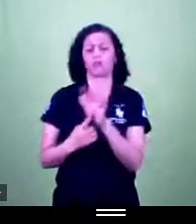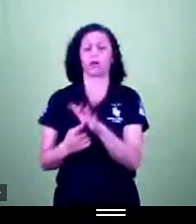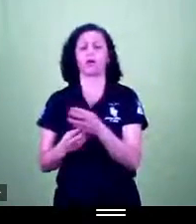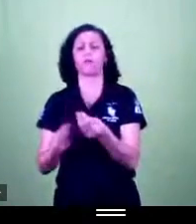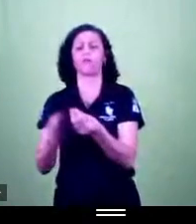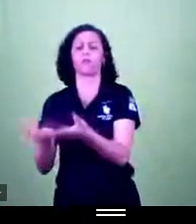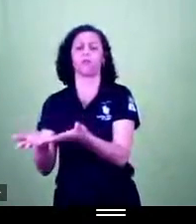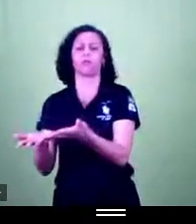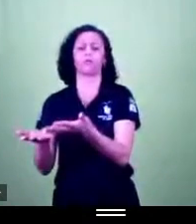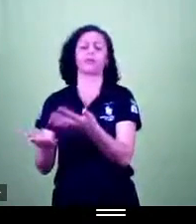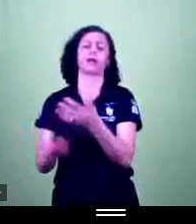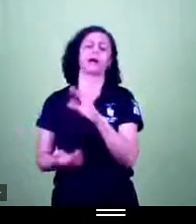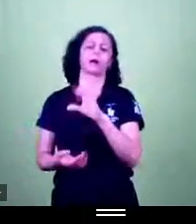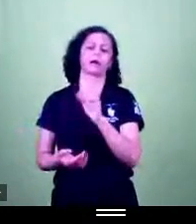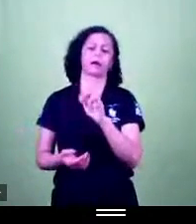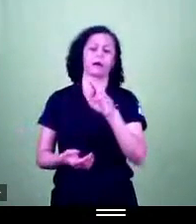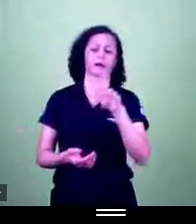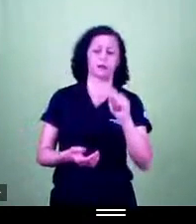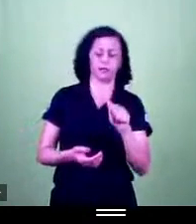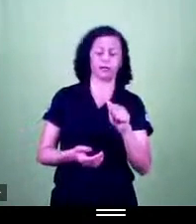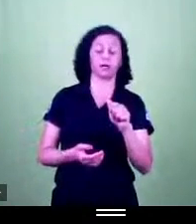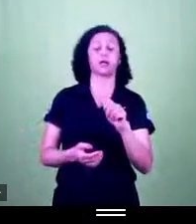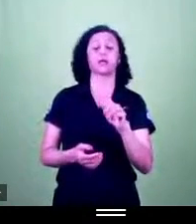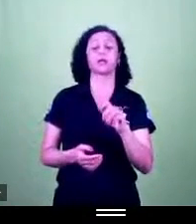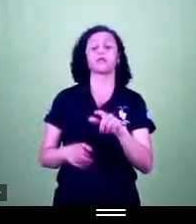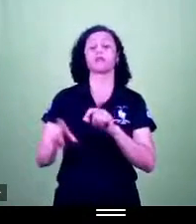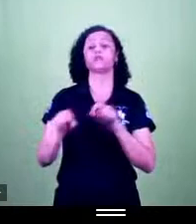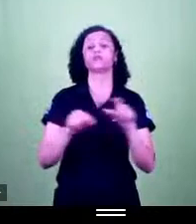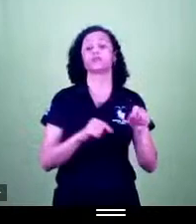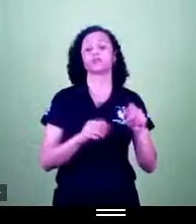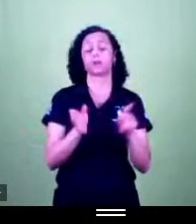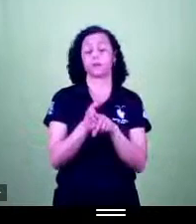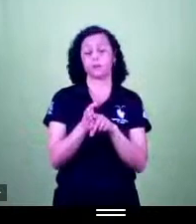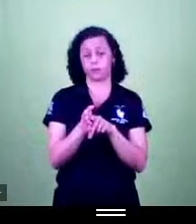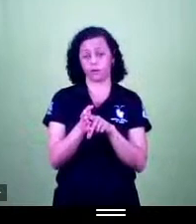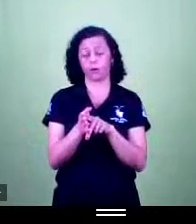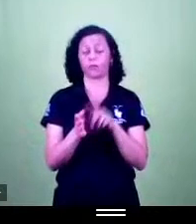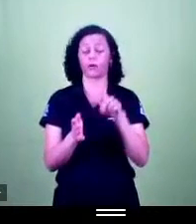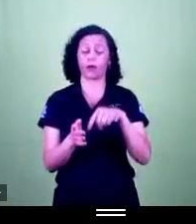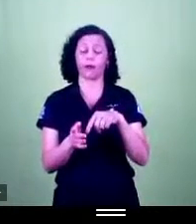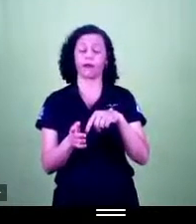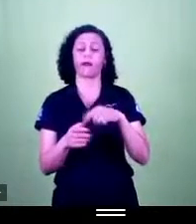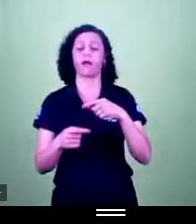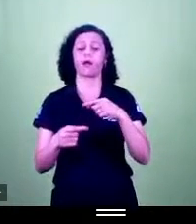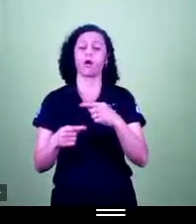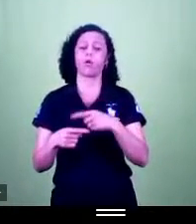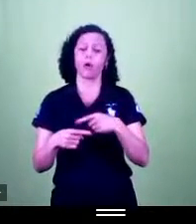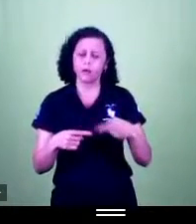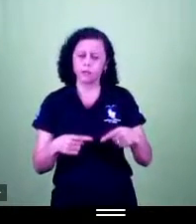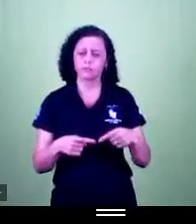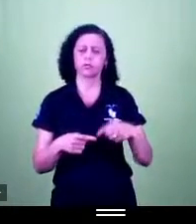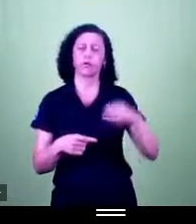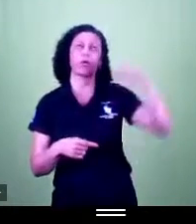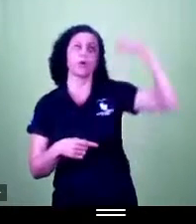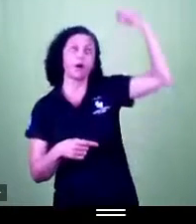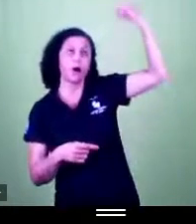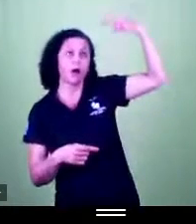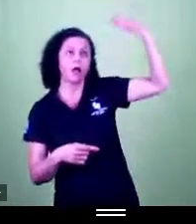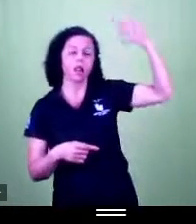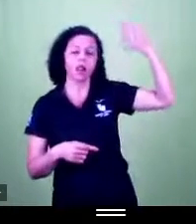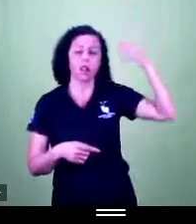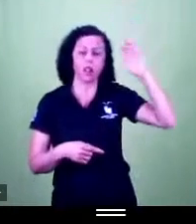quem vai definir aí a corrente vai ser a nossa carga, vai ser o nosso resistor, vai ser o nosso chuveiro, vai ser a nossa lâmpada, vai ser a carga